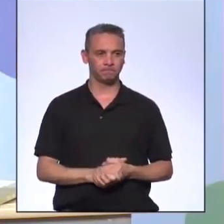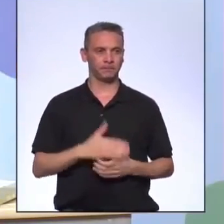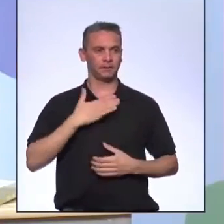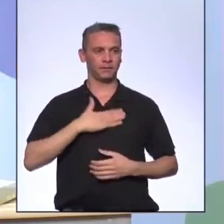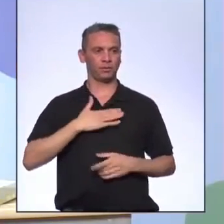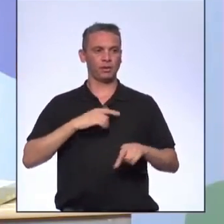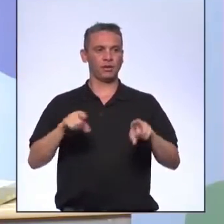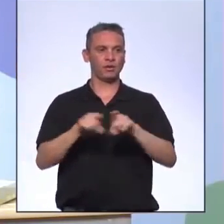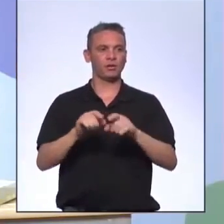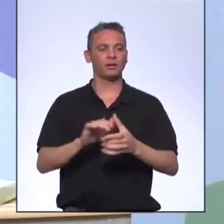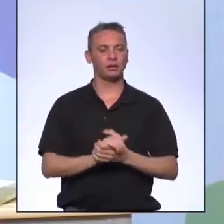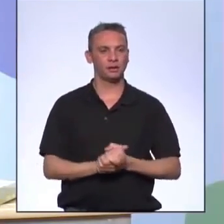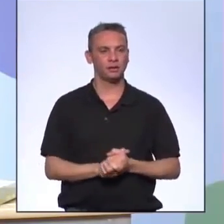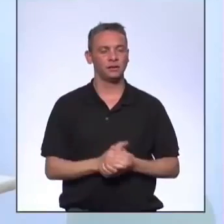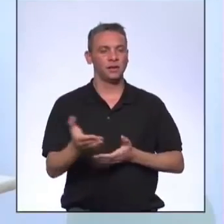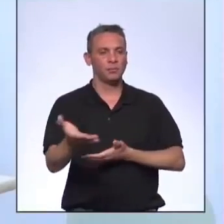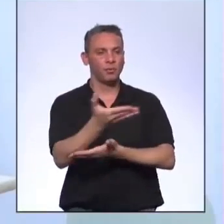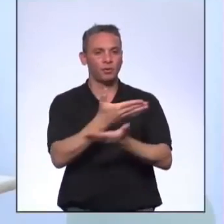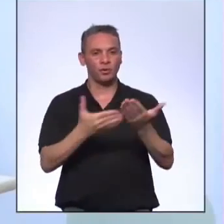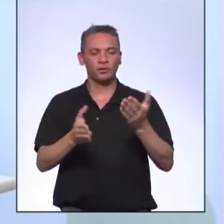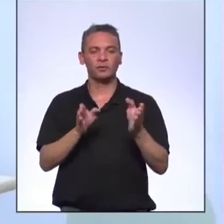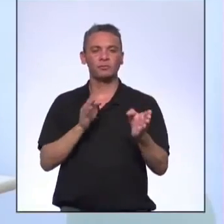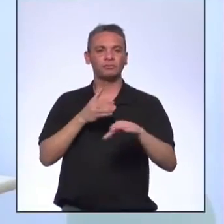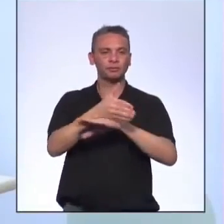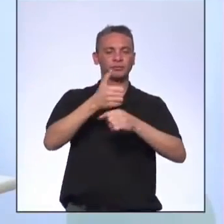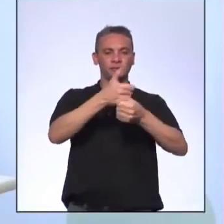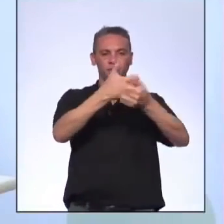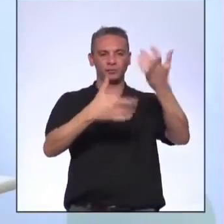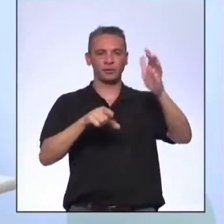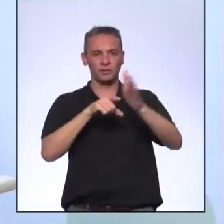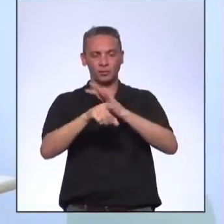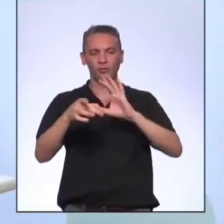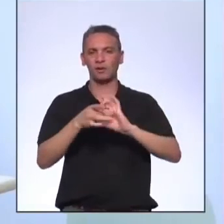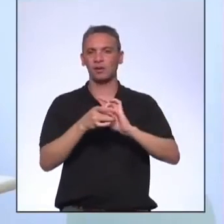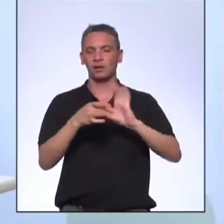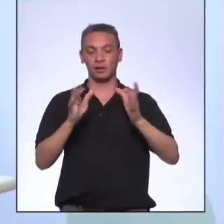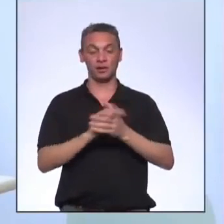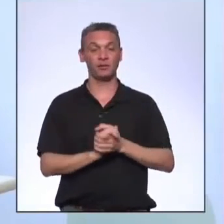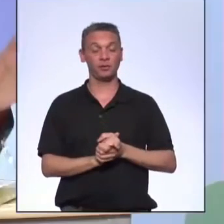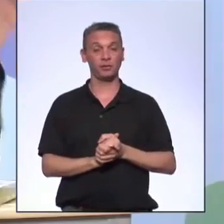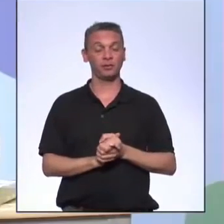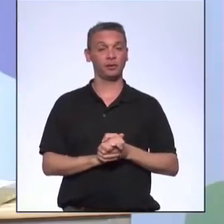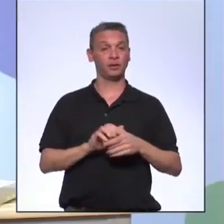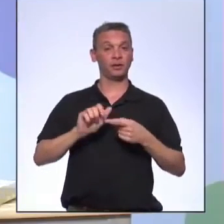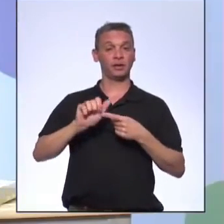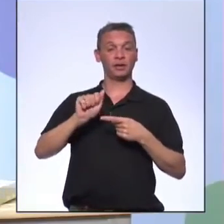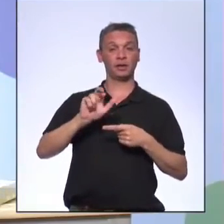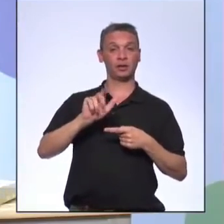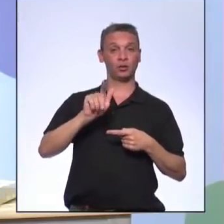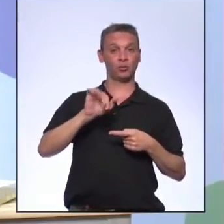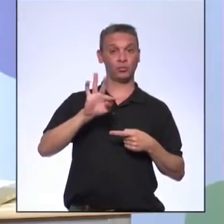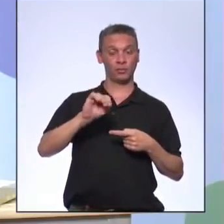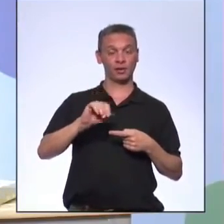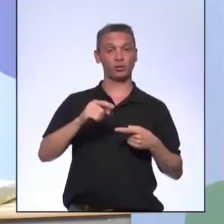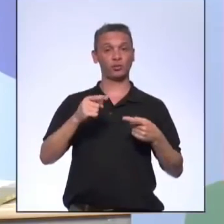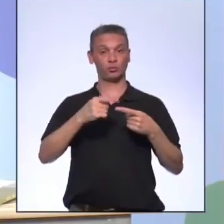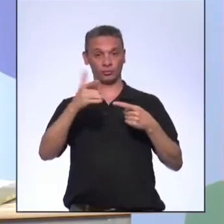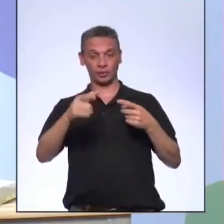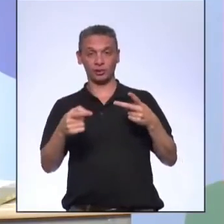Se tiverem, depois compartilhe conosco no chat suas dúvidas. Isso. Conversa Argumento sobre por autoridade, nós já falamos. Agora vamos ao argumento